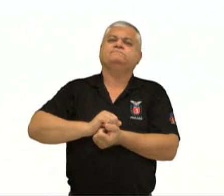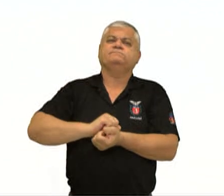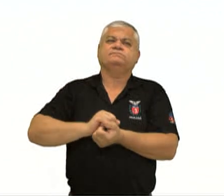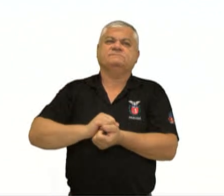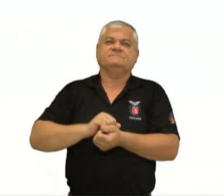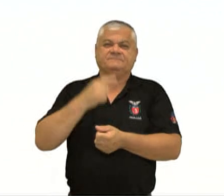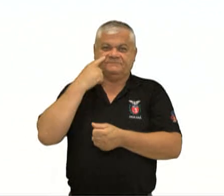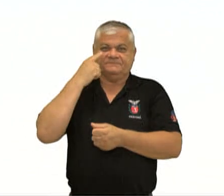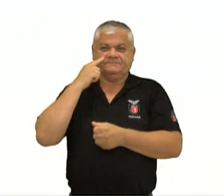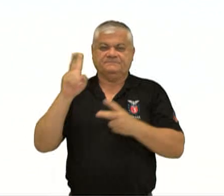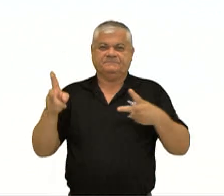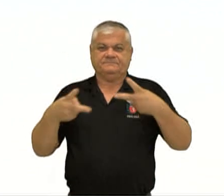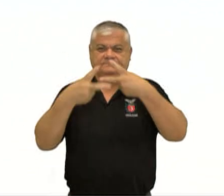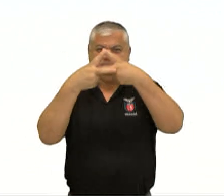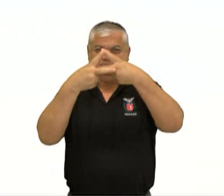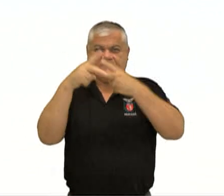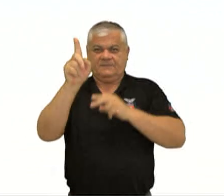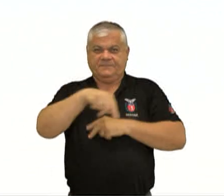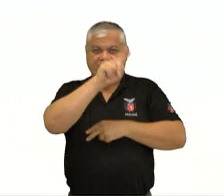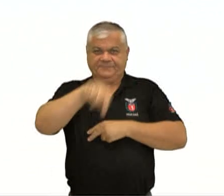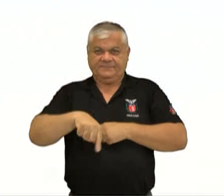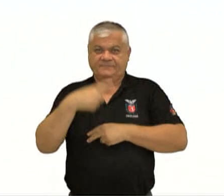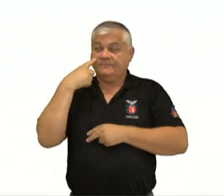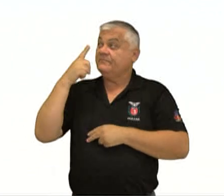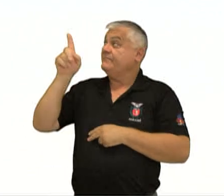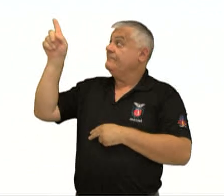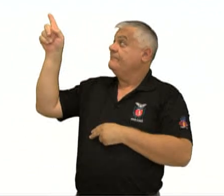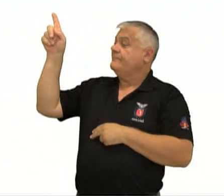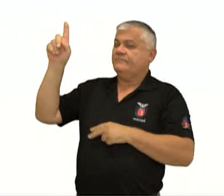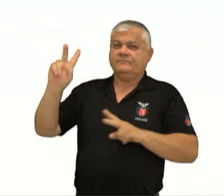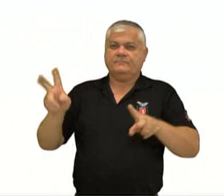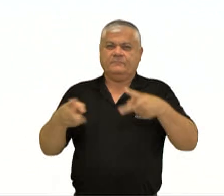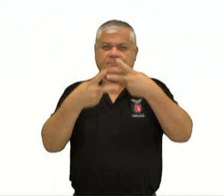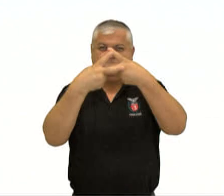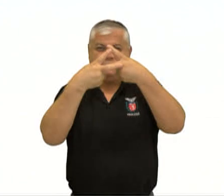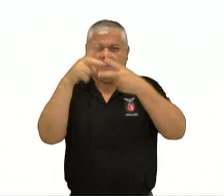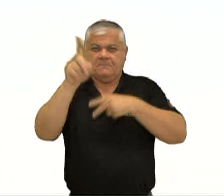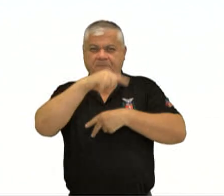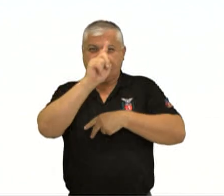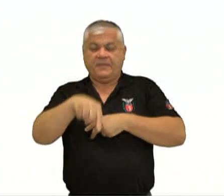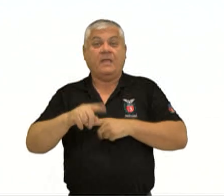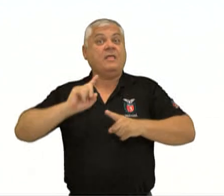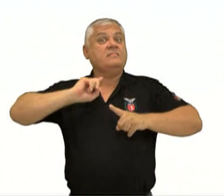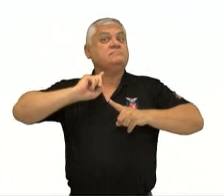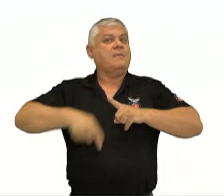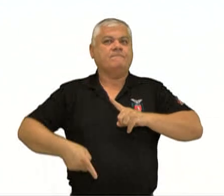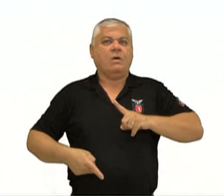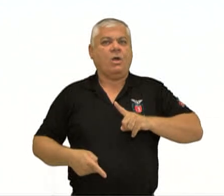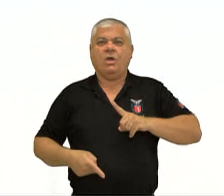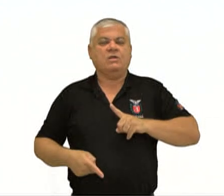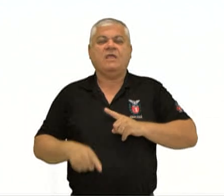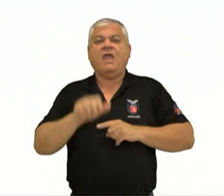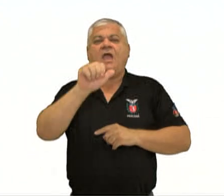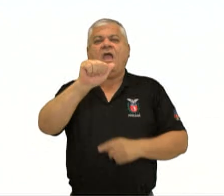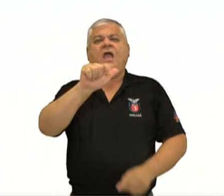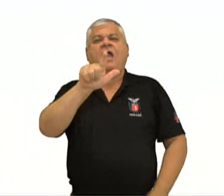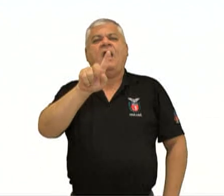desenho aqui indica lá, por exemplo, numa roupa que não é para usar alvejante, ele tem esse